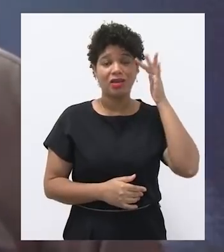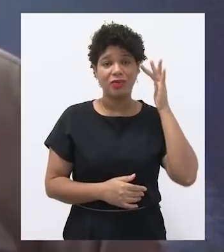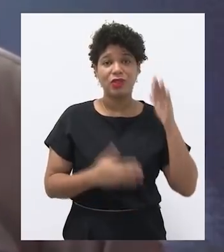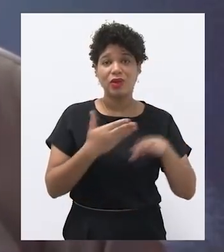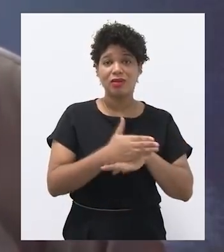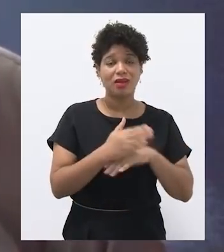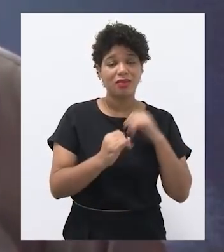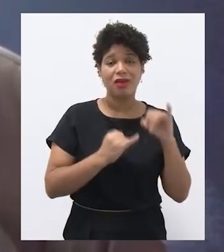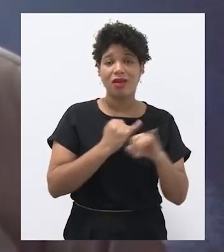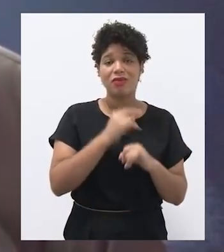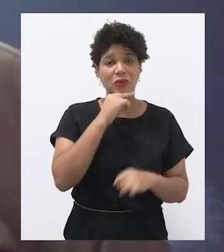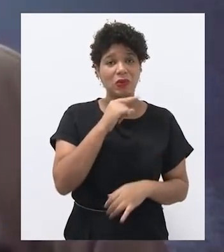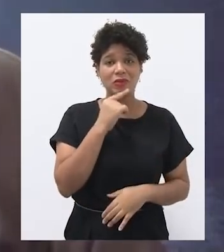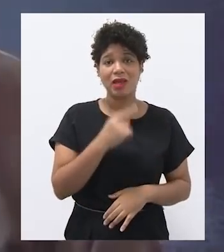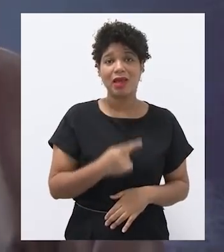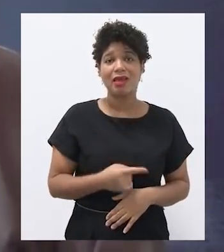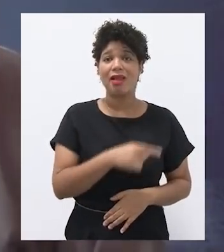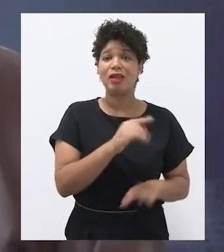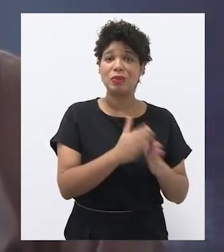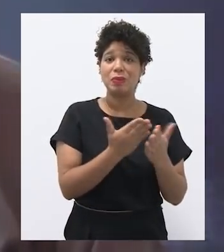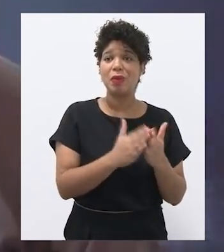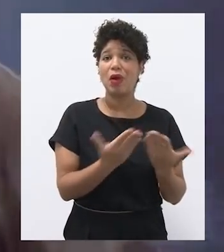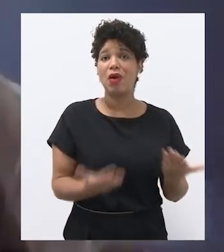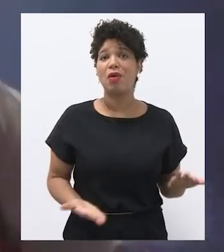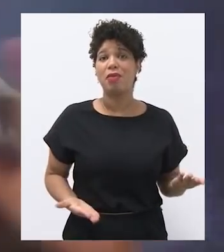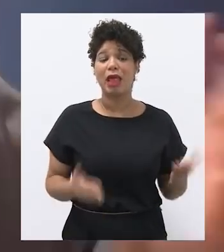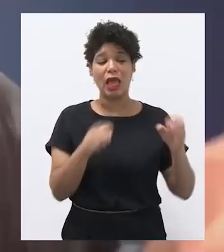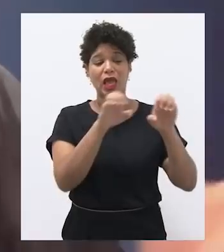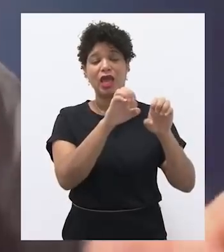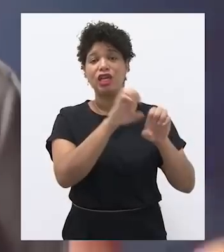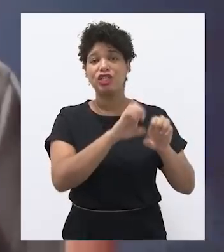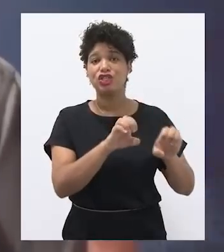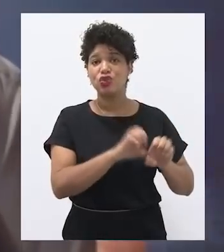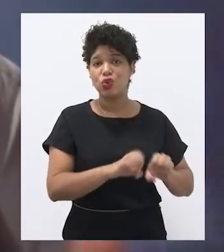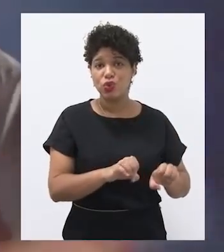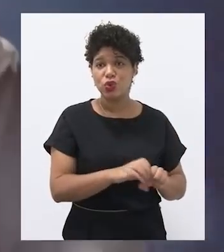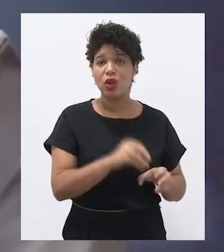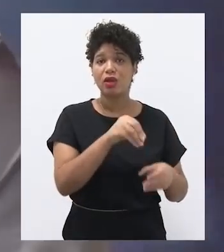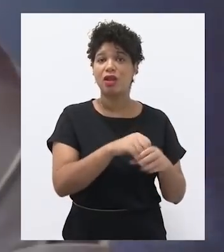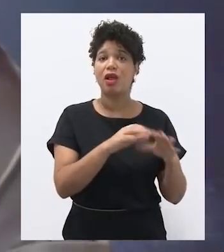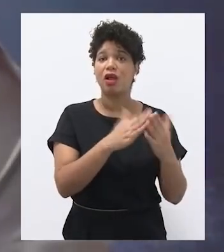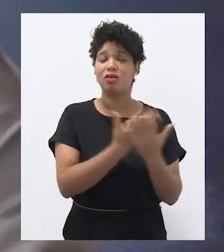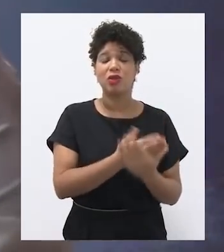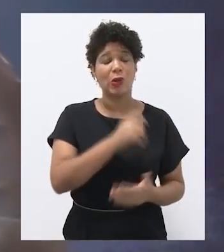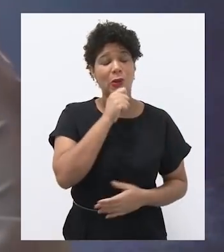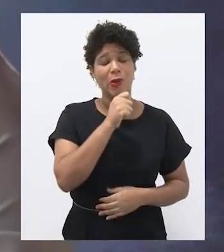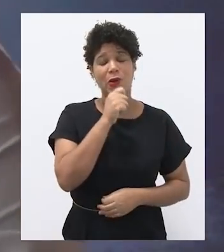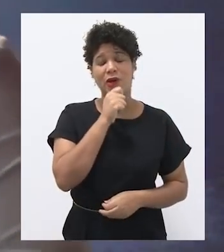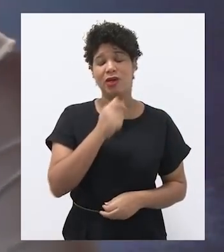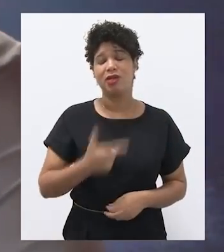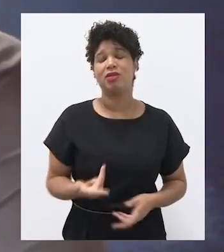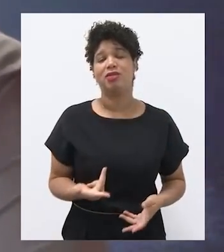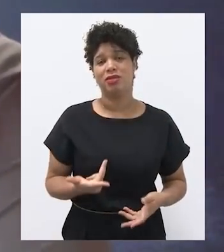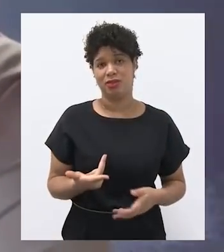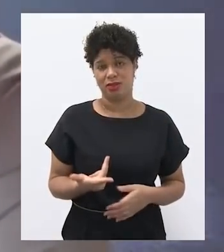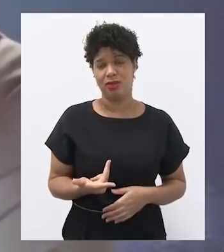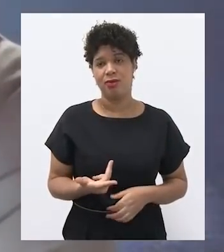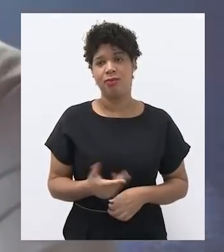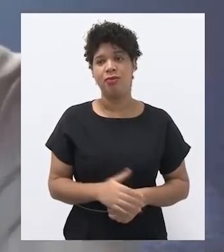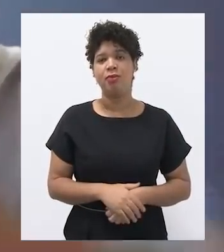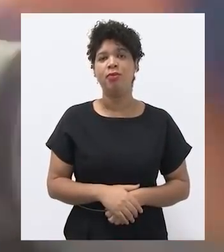possibilidade de esse acesso ser feito, porque sequer há uma infraestrutura, um aparato liberado para aquela região onde aquela escola está